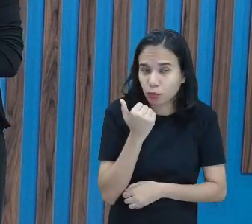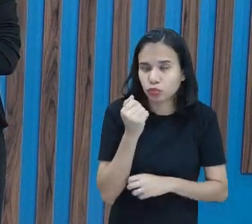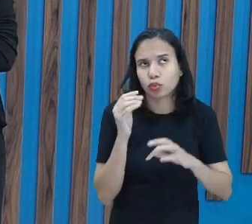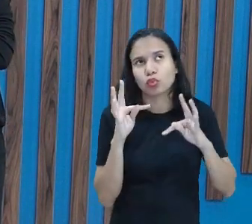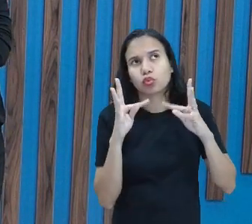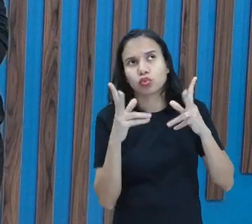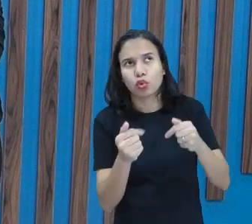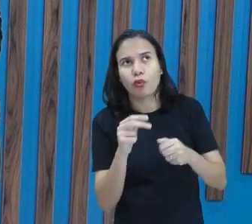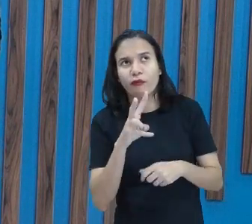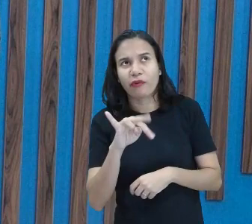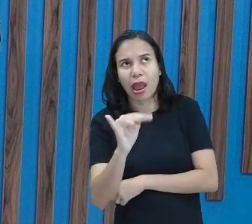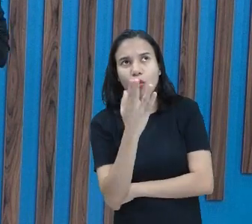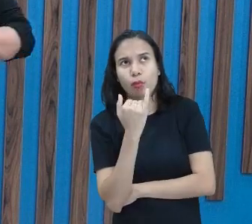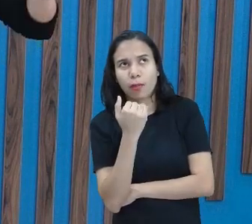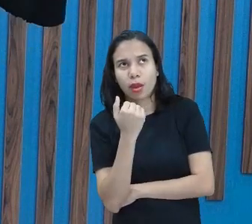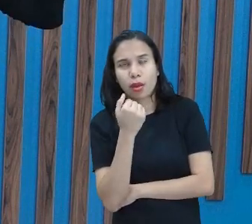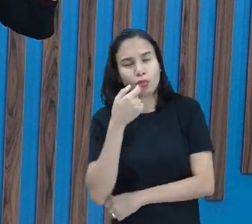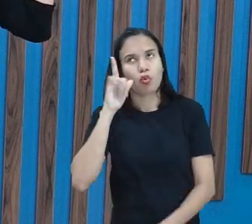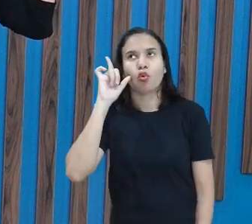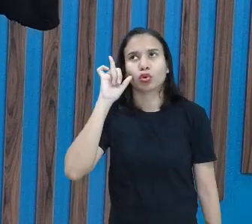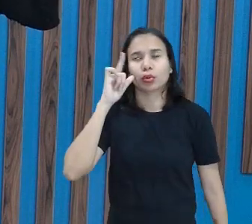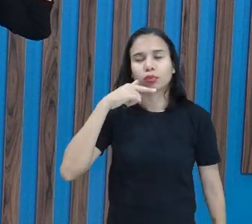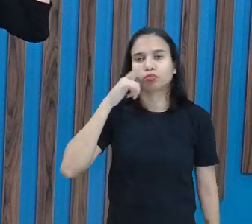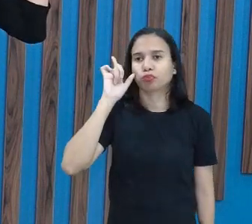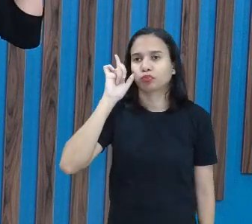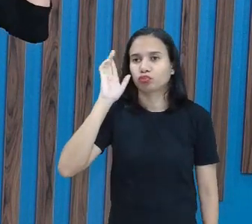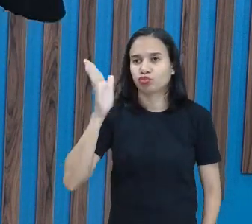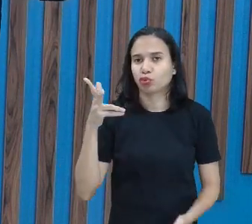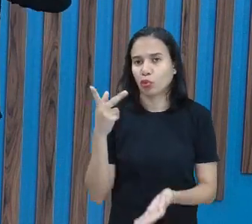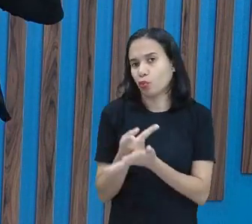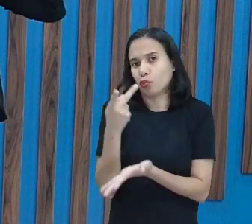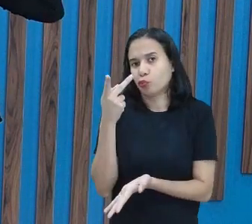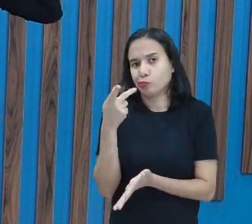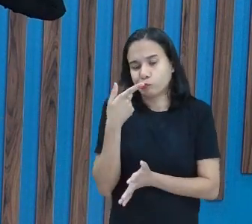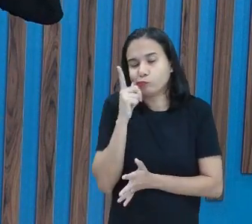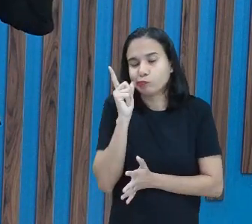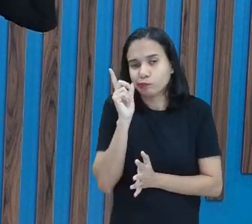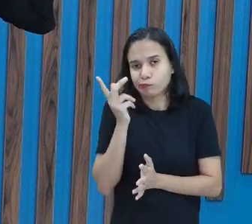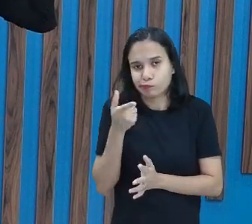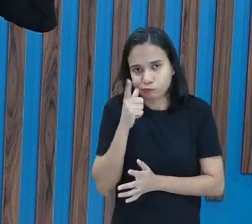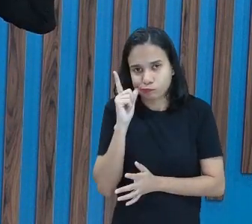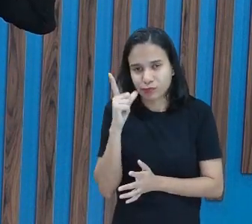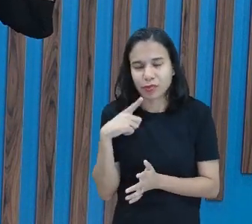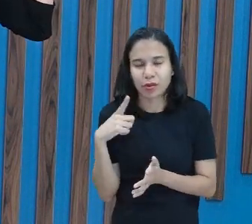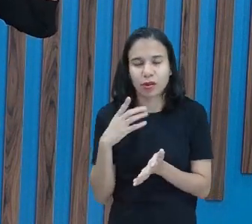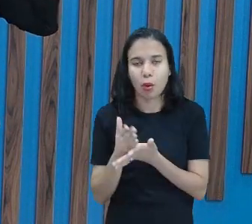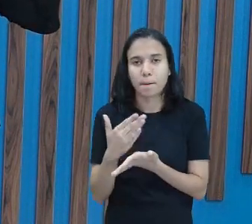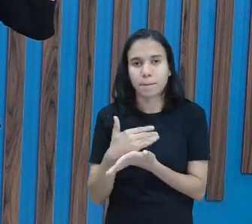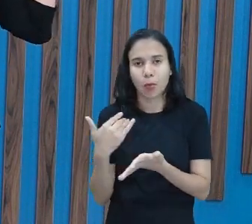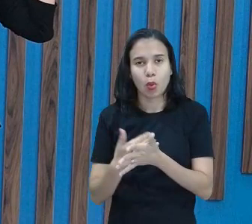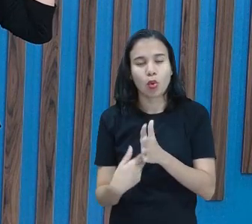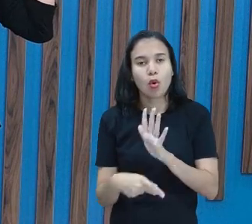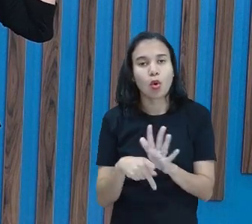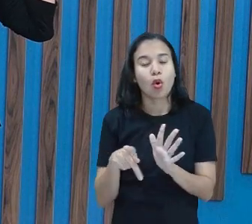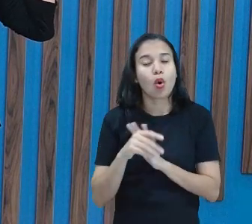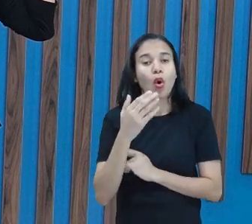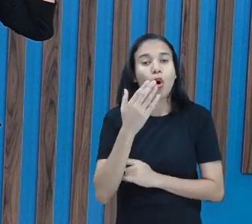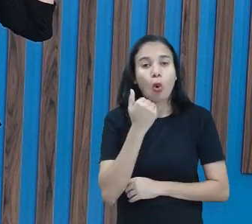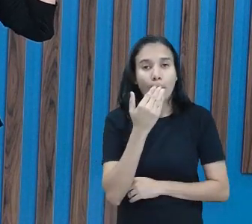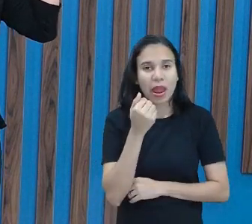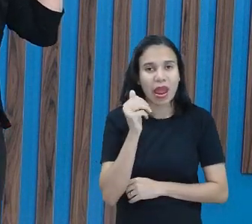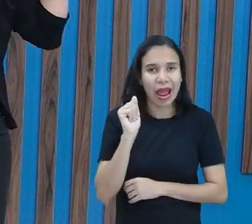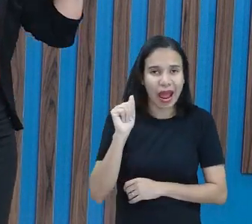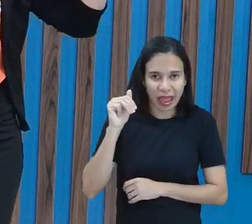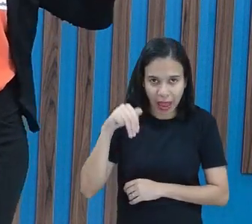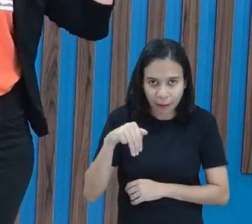ou todos comerão? Foi ontem, já passou. Foi ontem, tá? Já passou. Eles comeram ontem